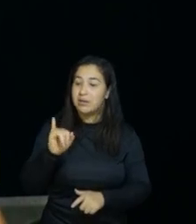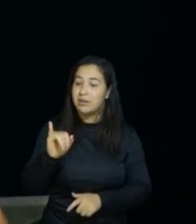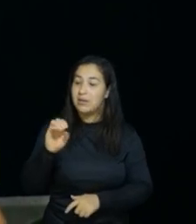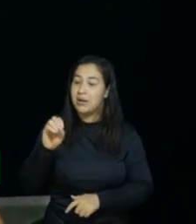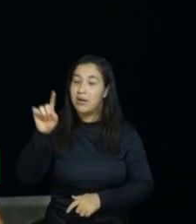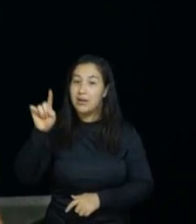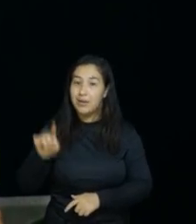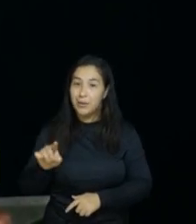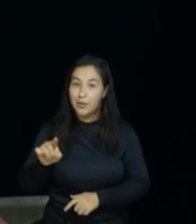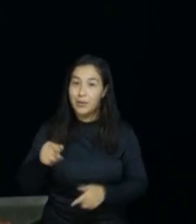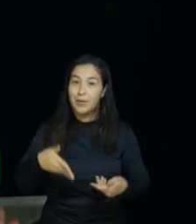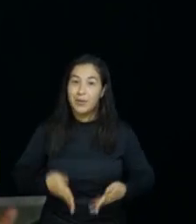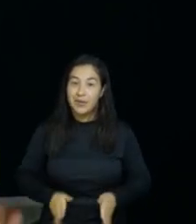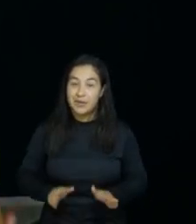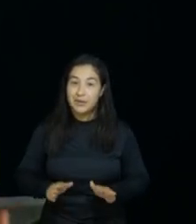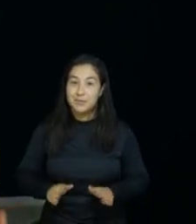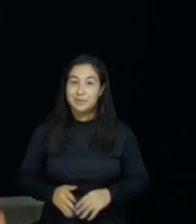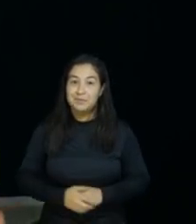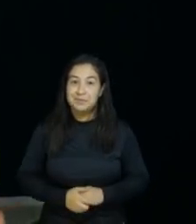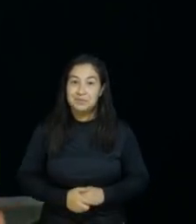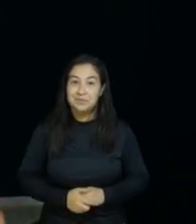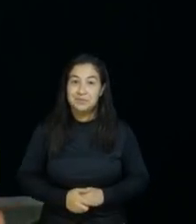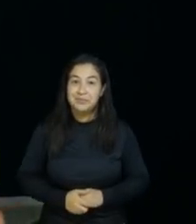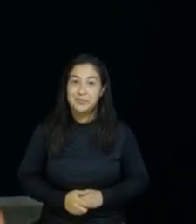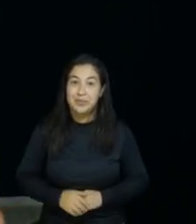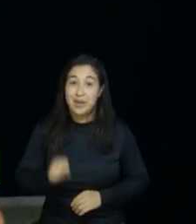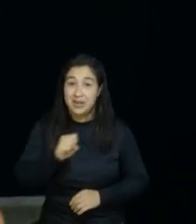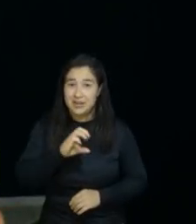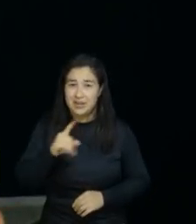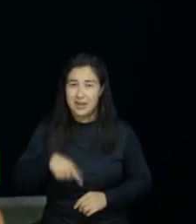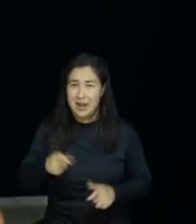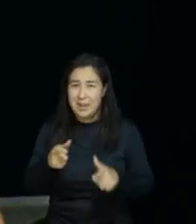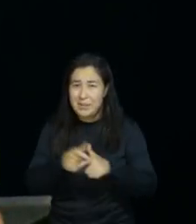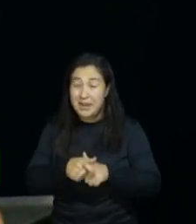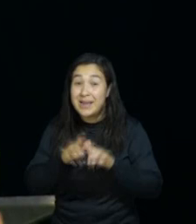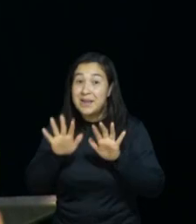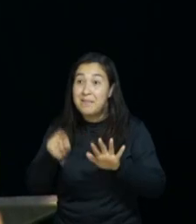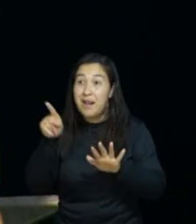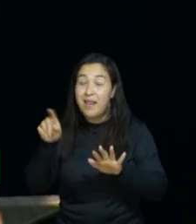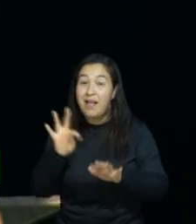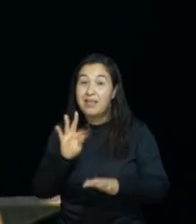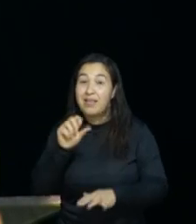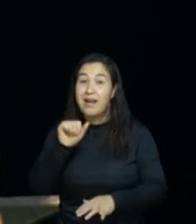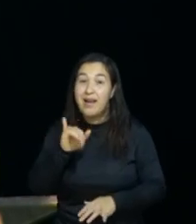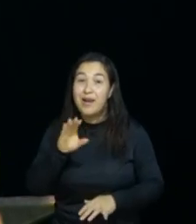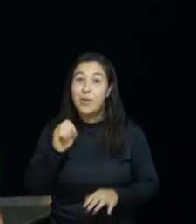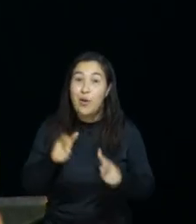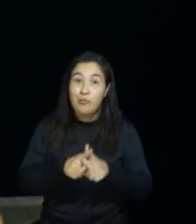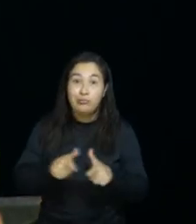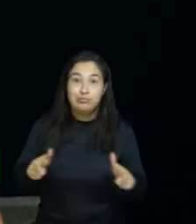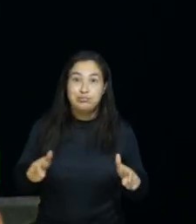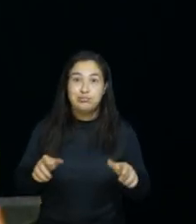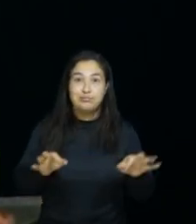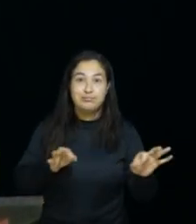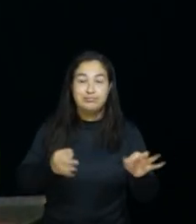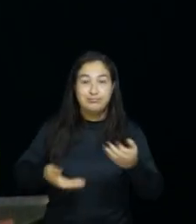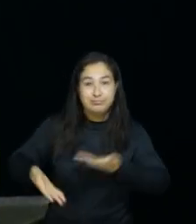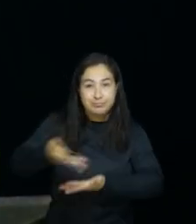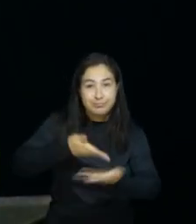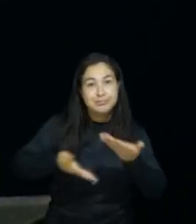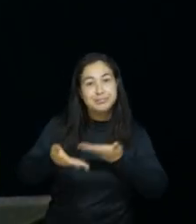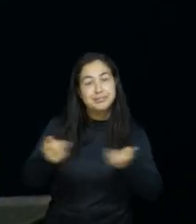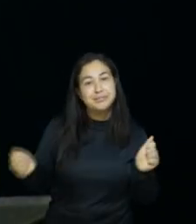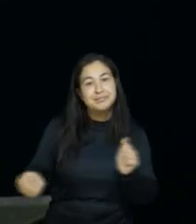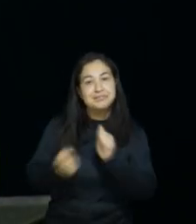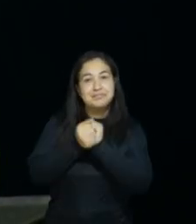deputado Jorge, né? Não é que Santa Catarina é pequena, Taió é muito grande, né? Então a gente está aí compartilhando essa caminhada.